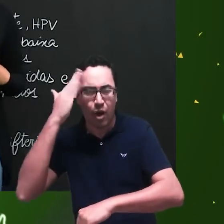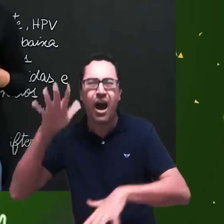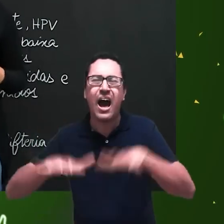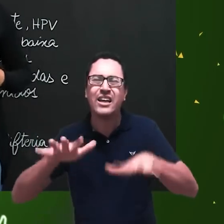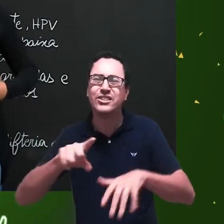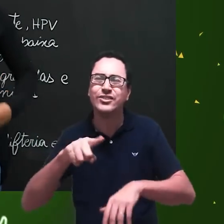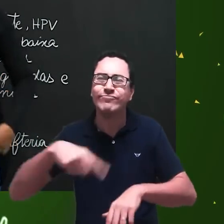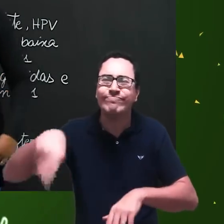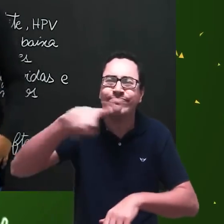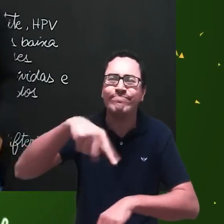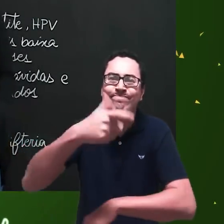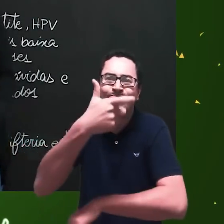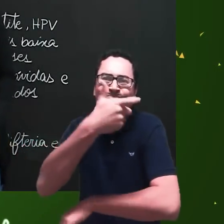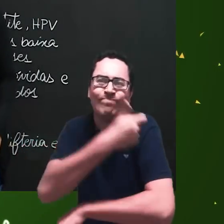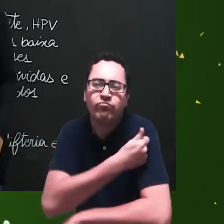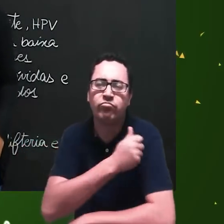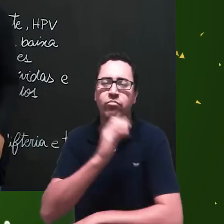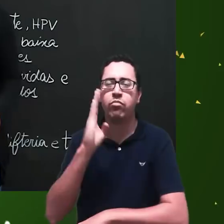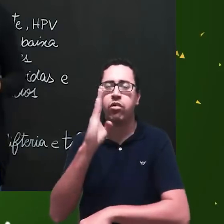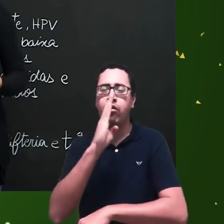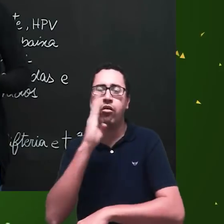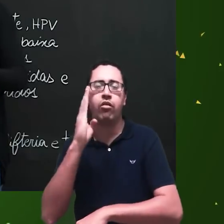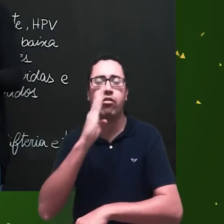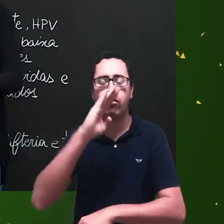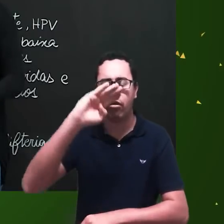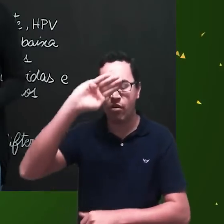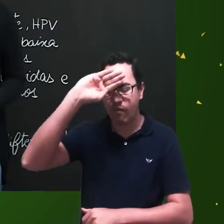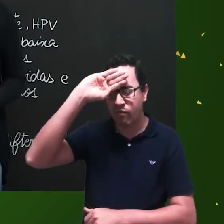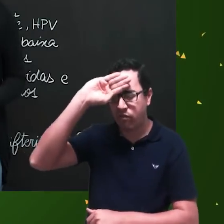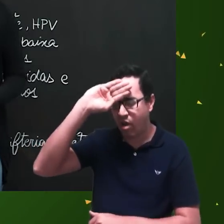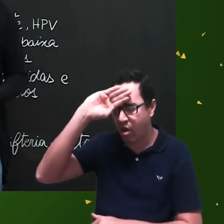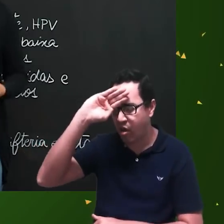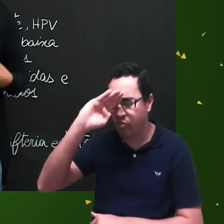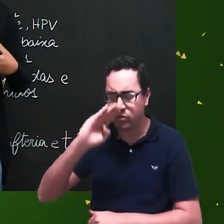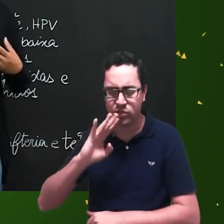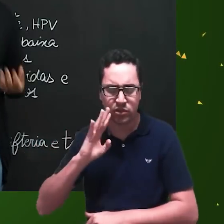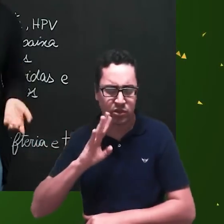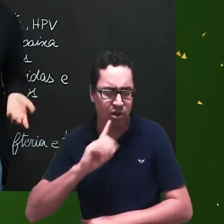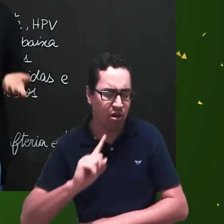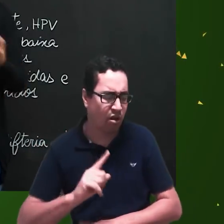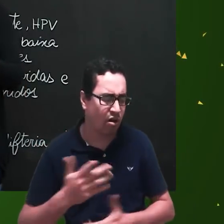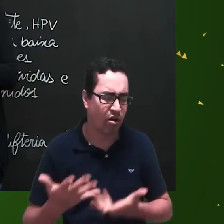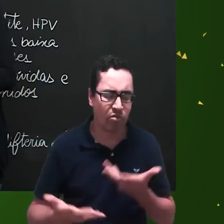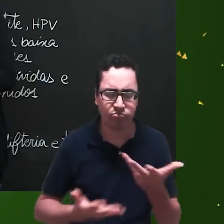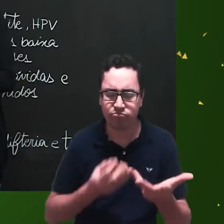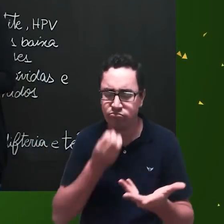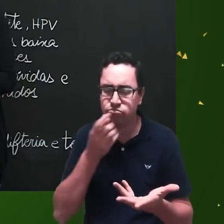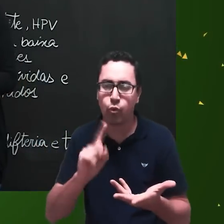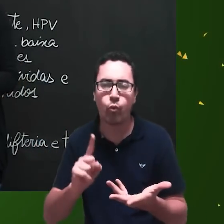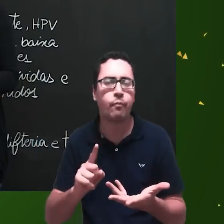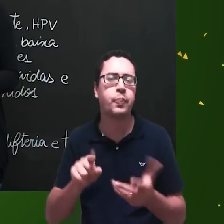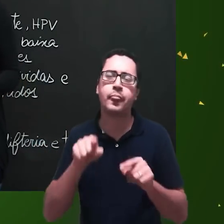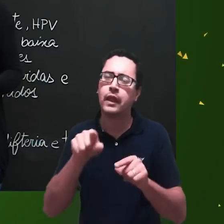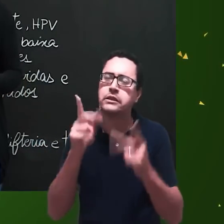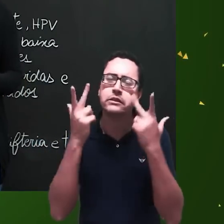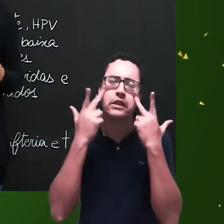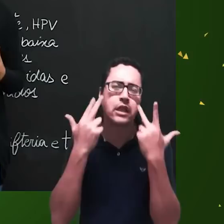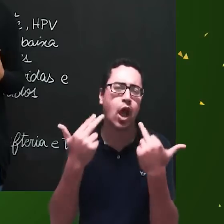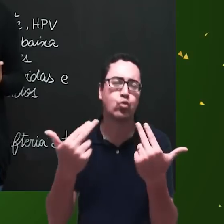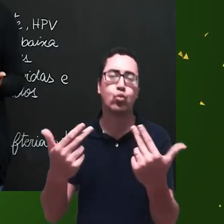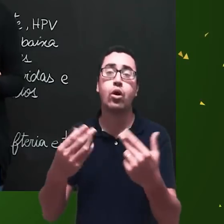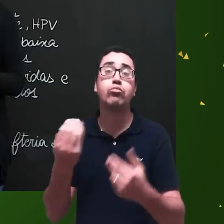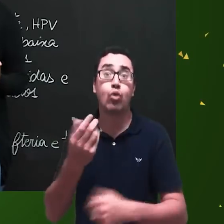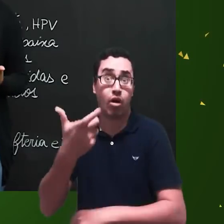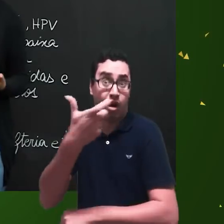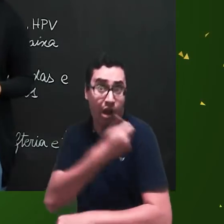assim? Fica, ai, tô com um pouco de febre, tô meio esquisito. Isso é natural. É o seu corpo combatendo para que,